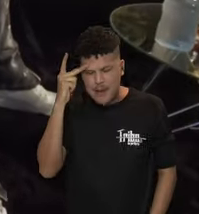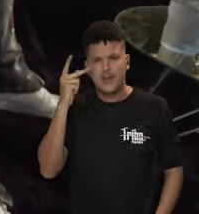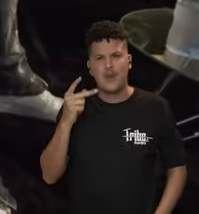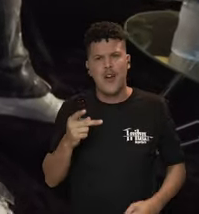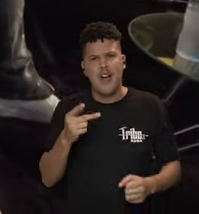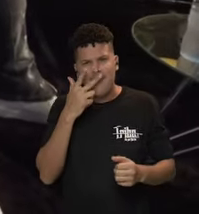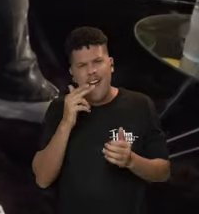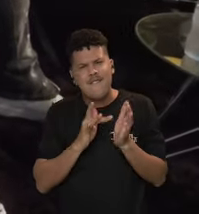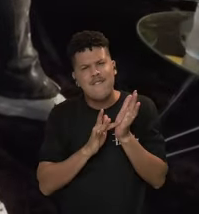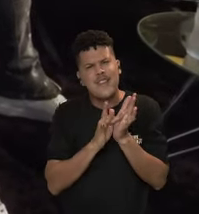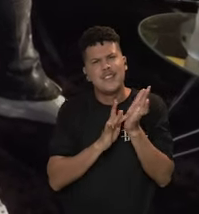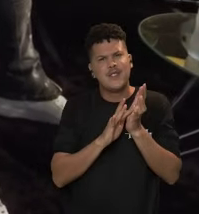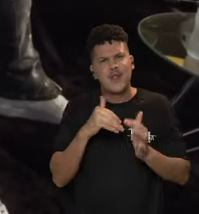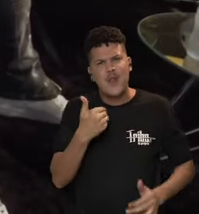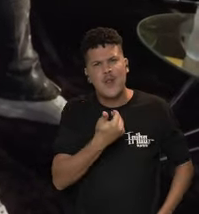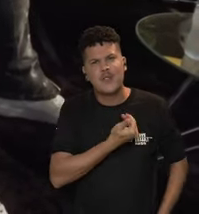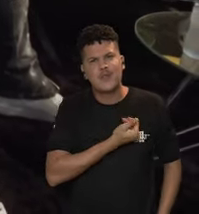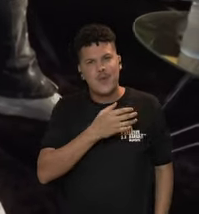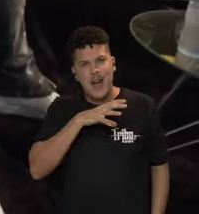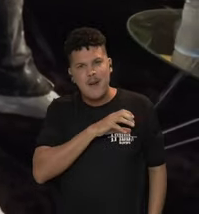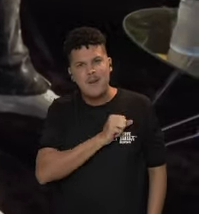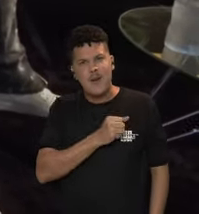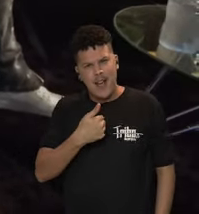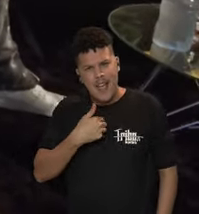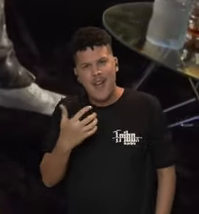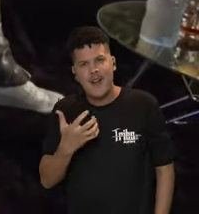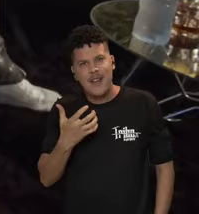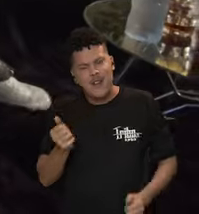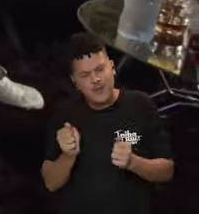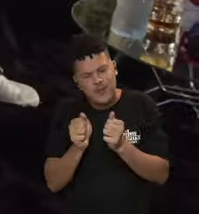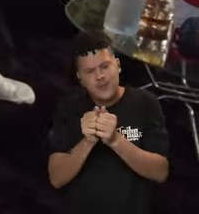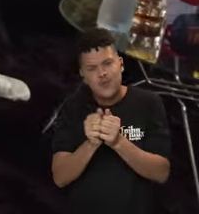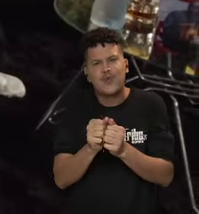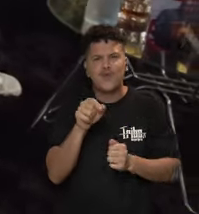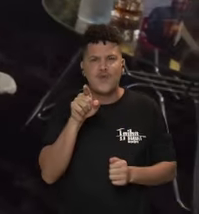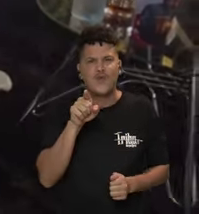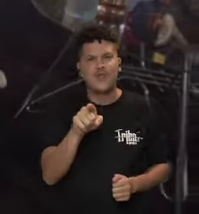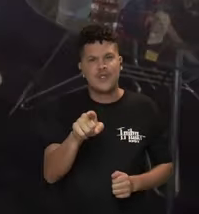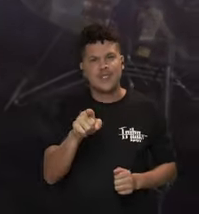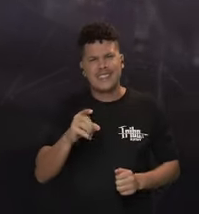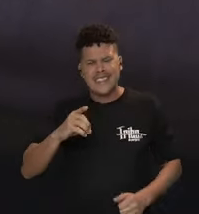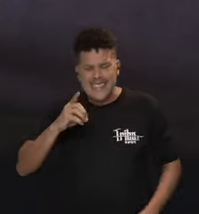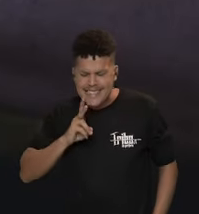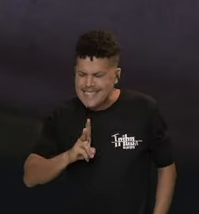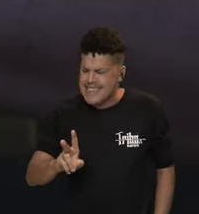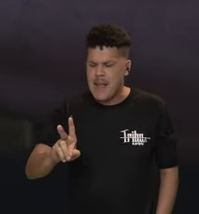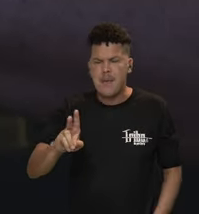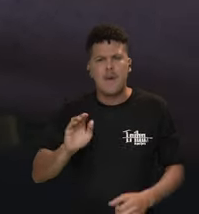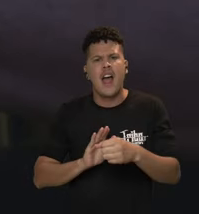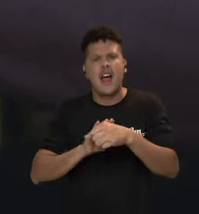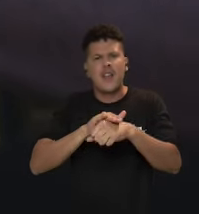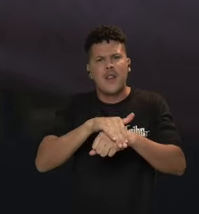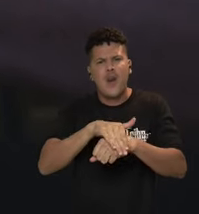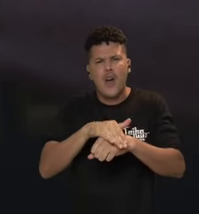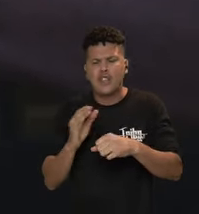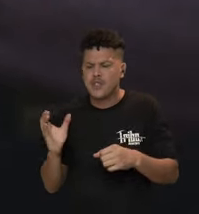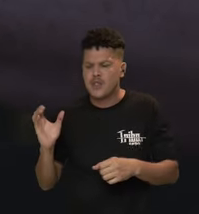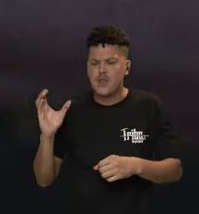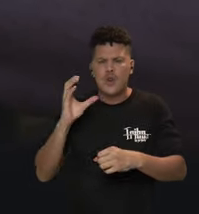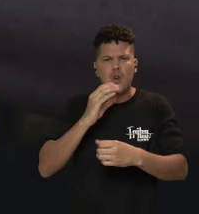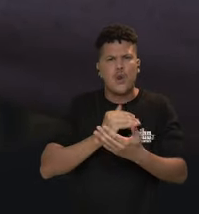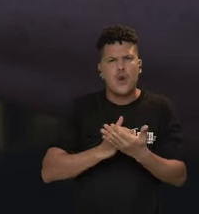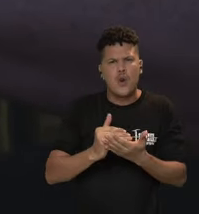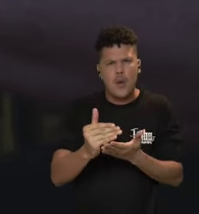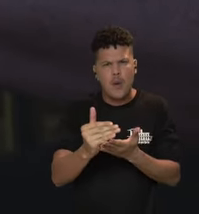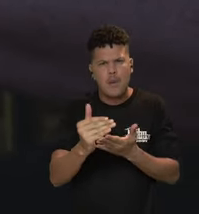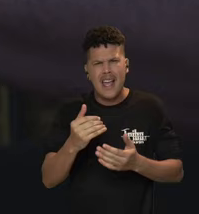amor. Mas eu quero mesmo estar com você. Toda vez que a noite vem,